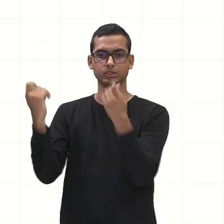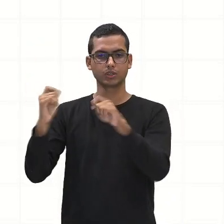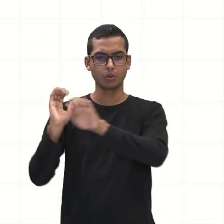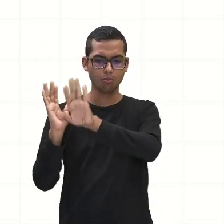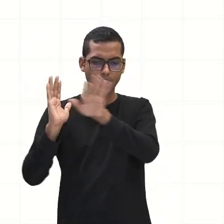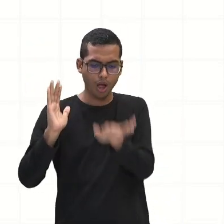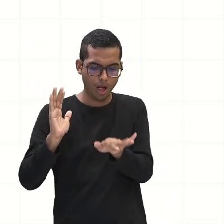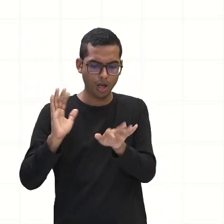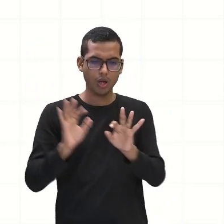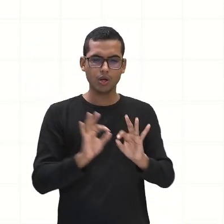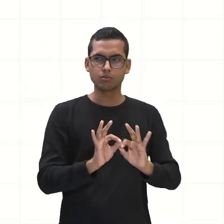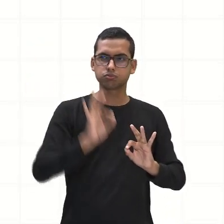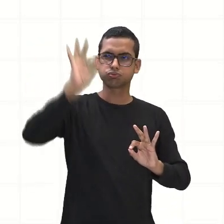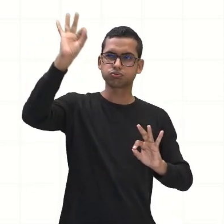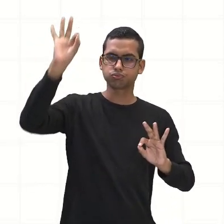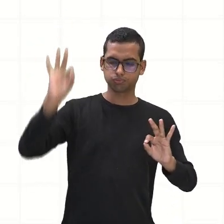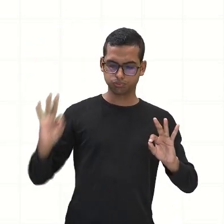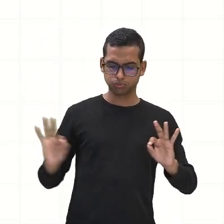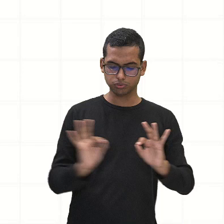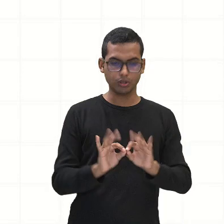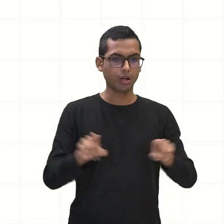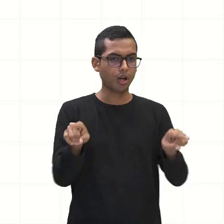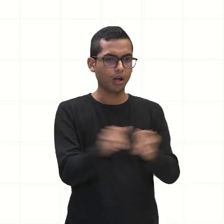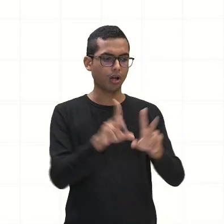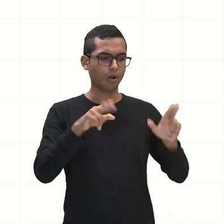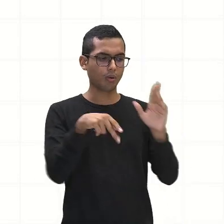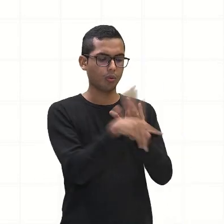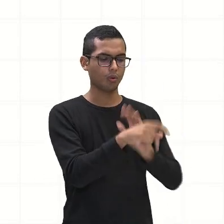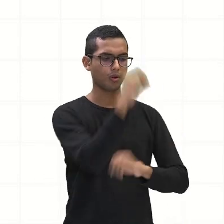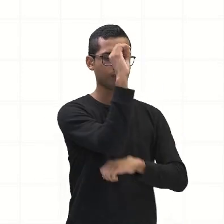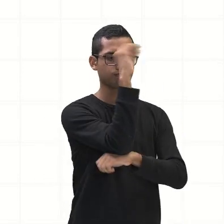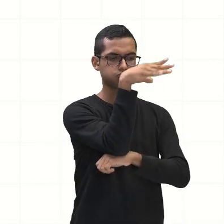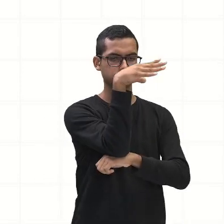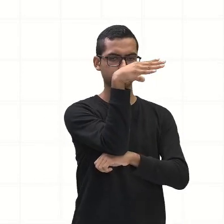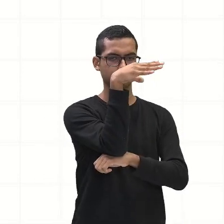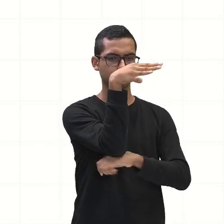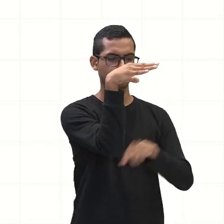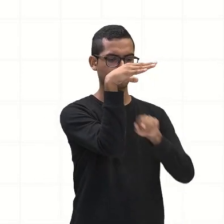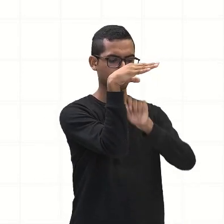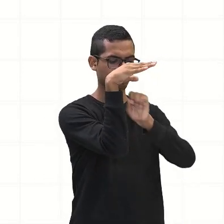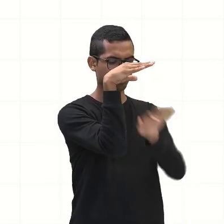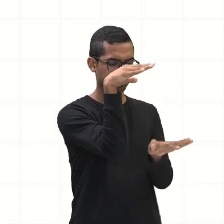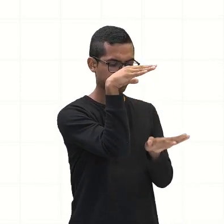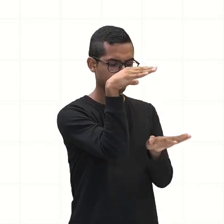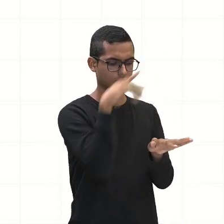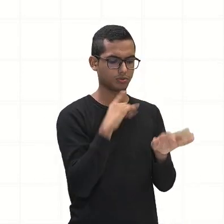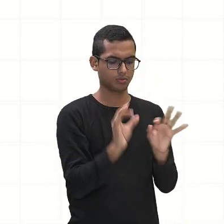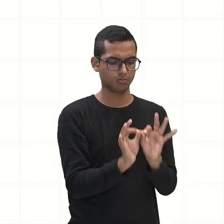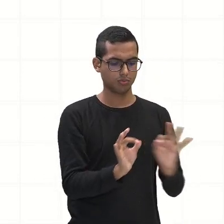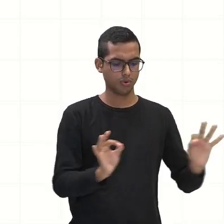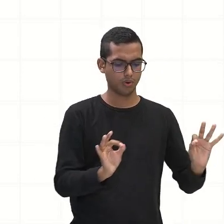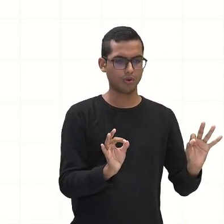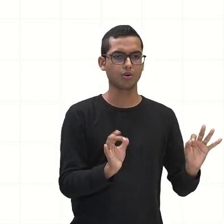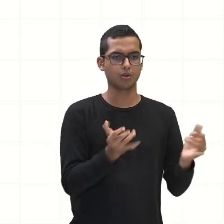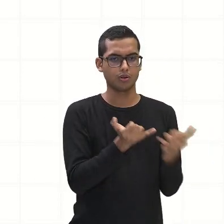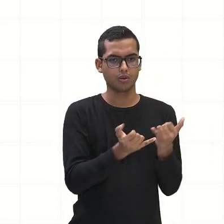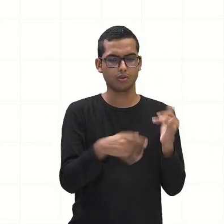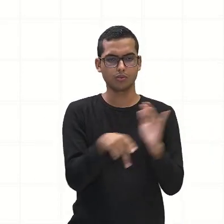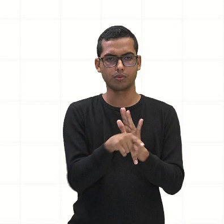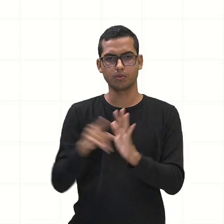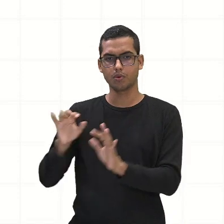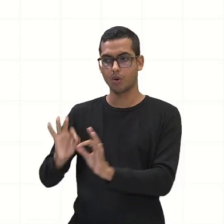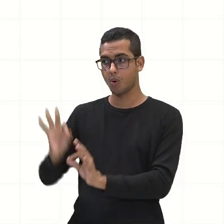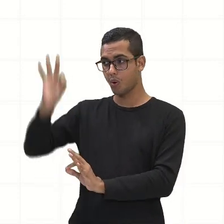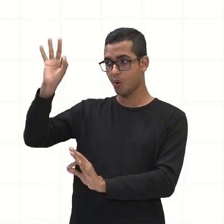proporcional, à altura do prédio. Tudo bem? E aí eu posso montar essa proporção. Observe